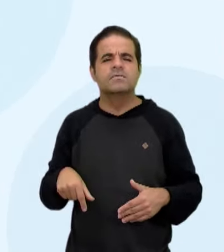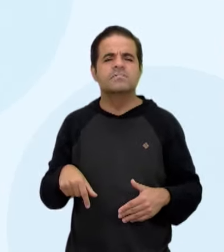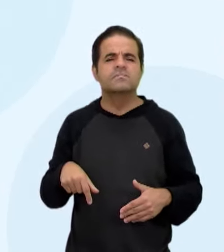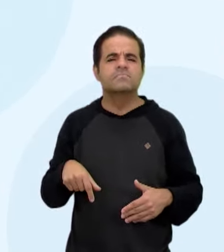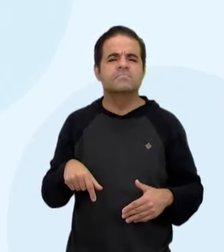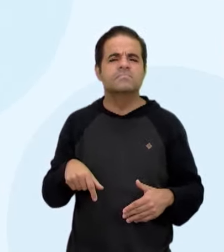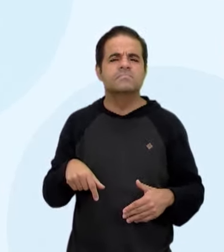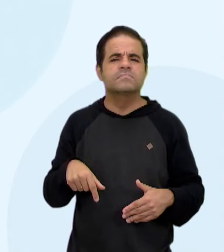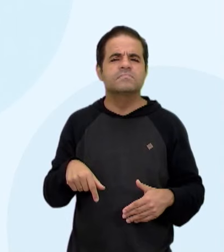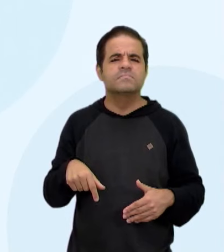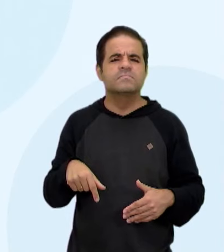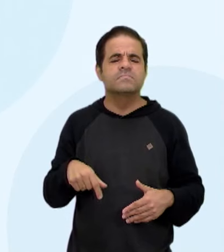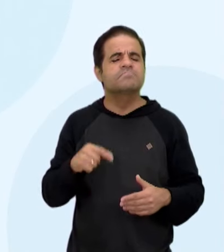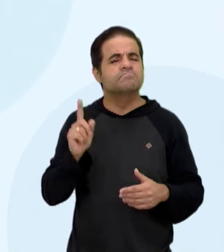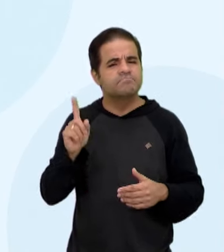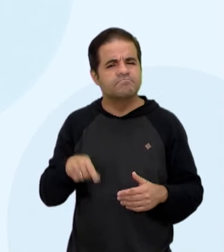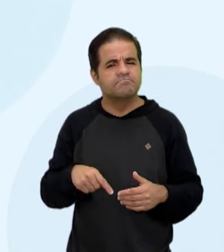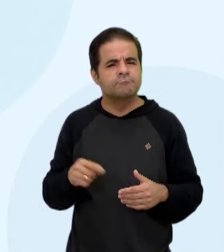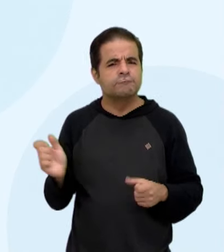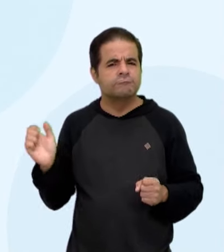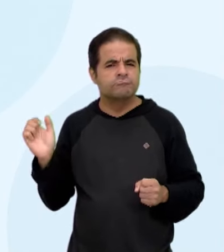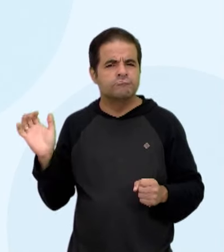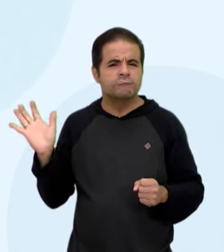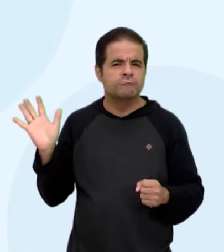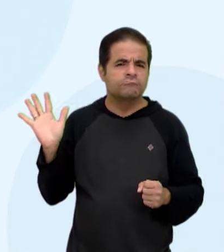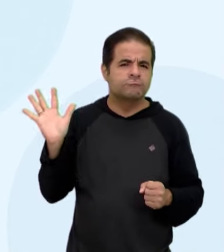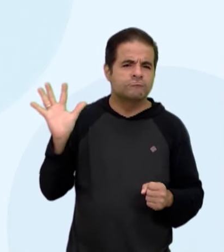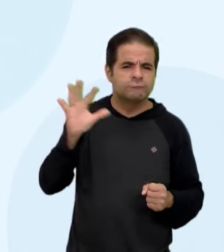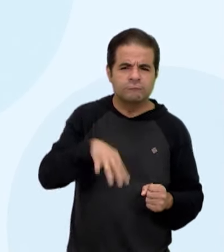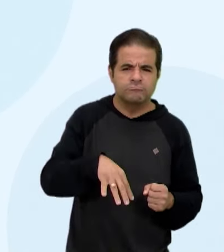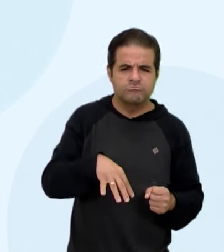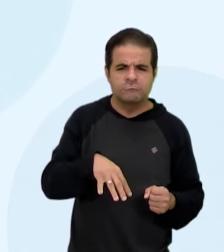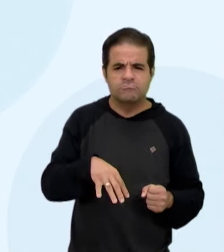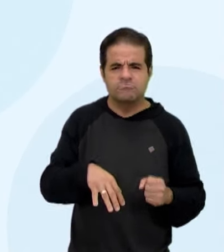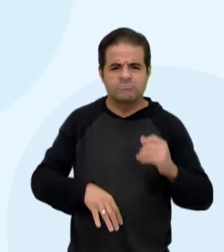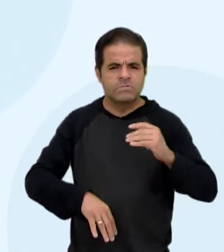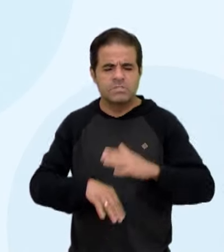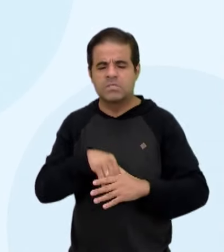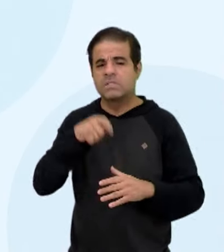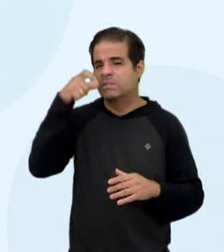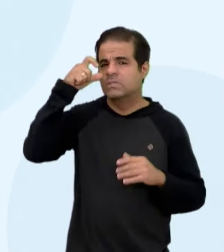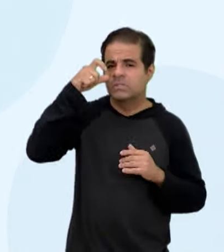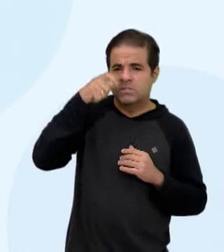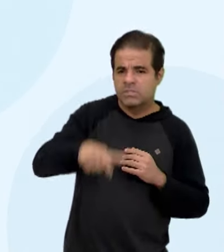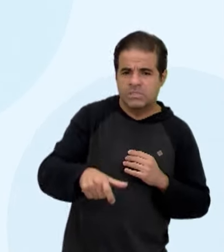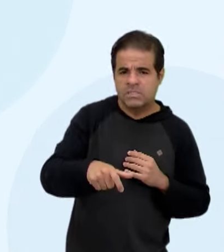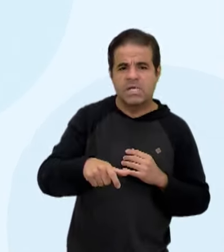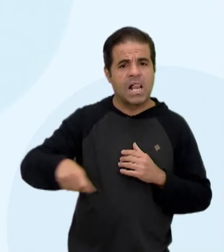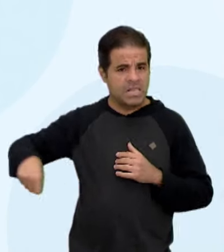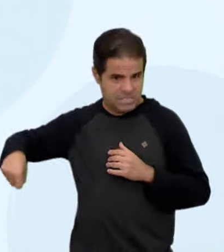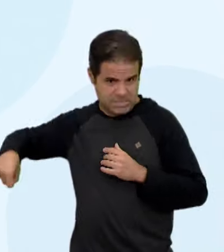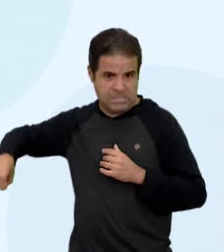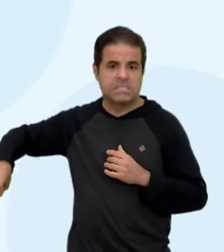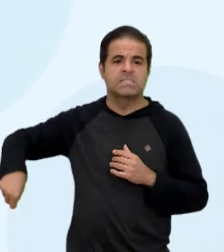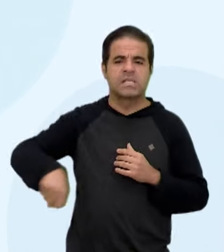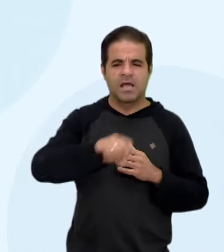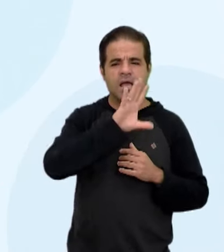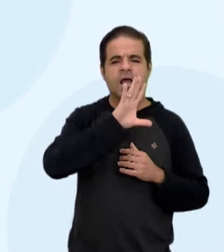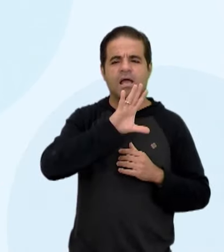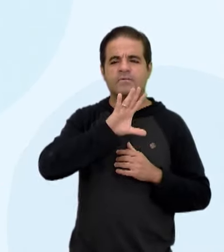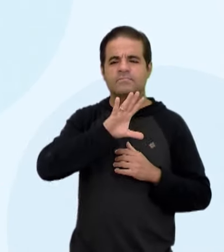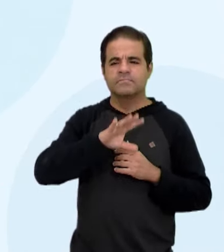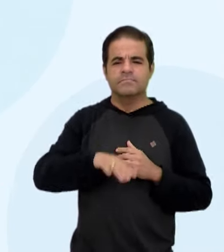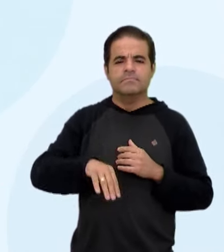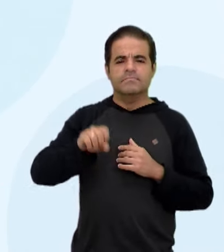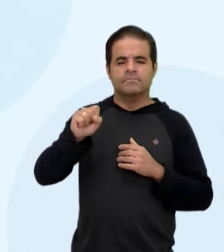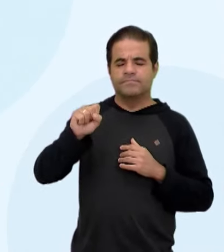amazônica, ela vem para o sudeste, olha só que interessante. Então, ela sai da floresta amazônica, da